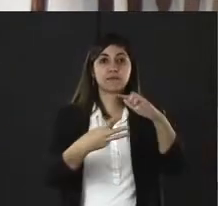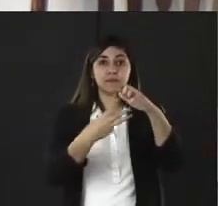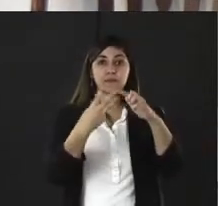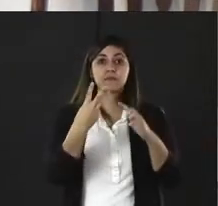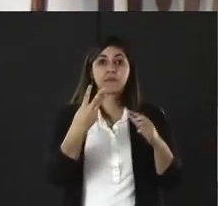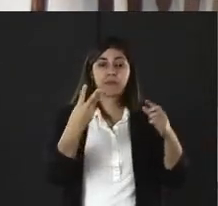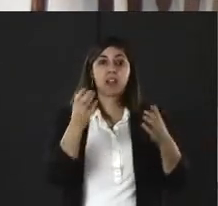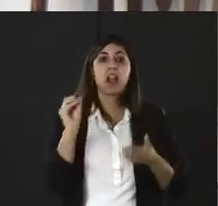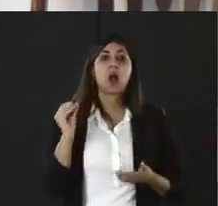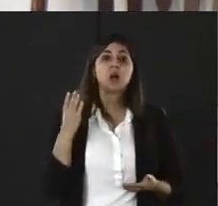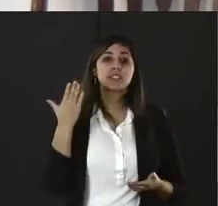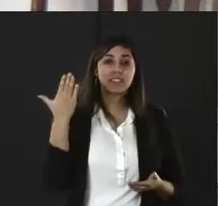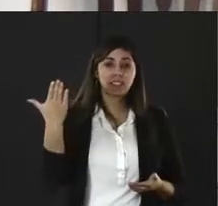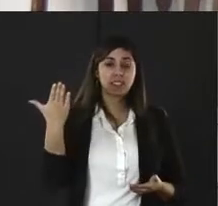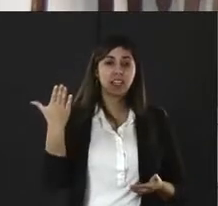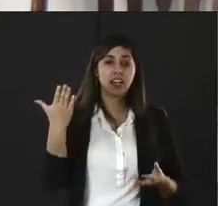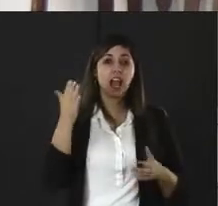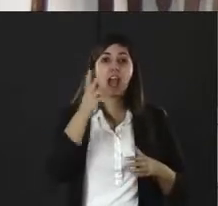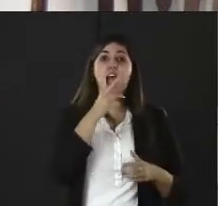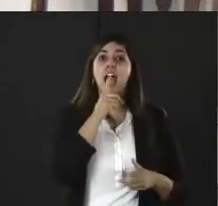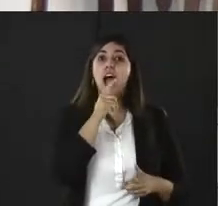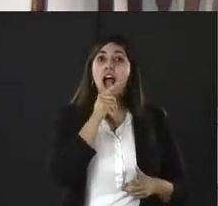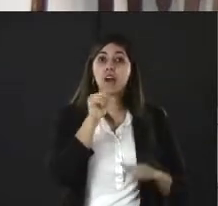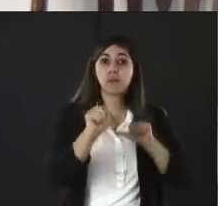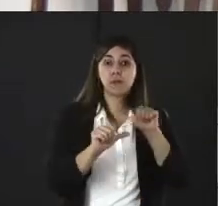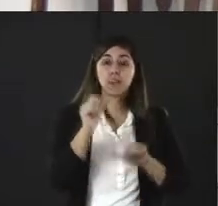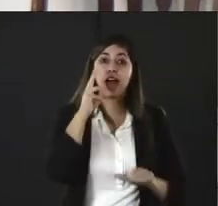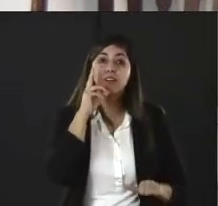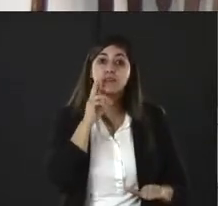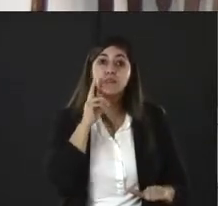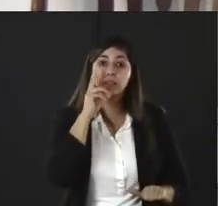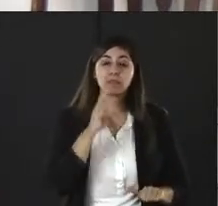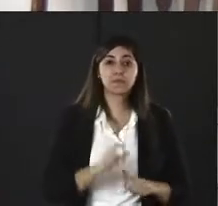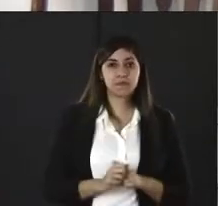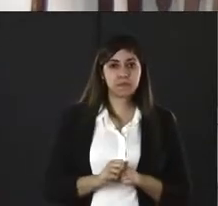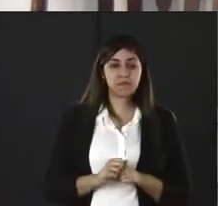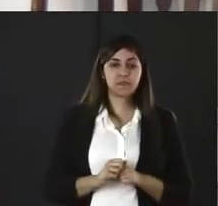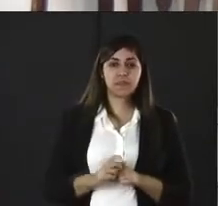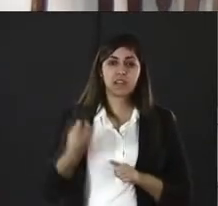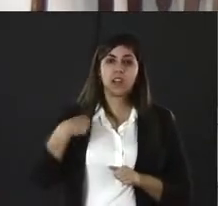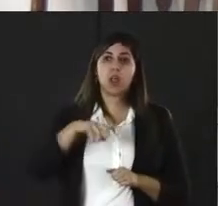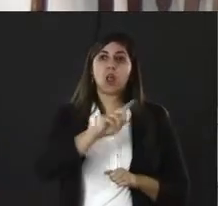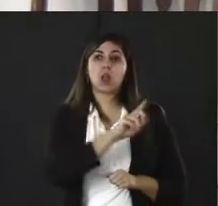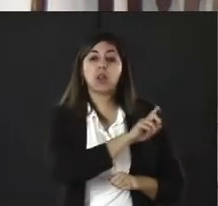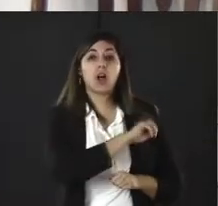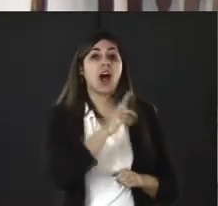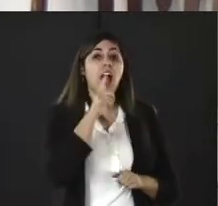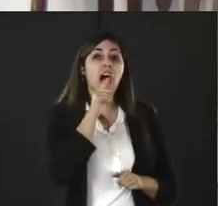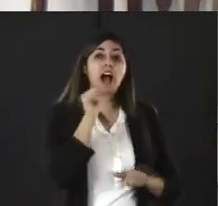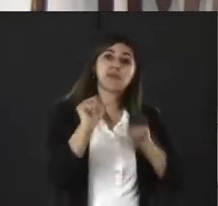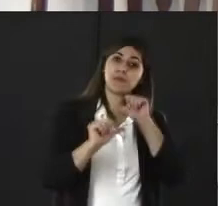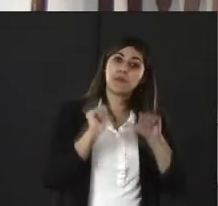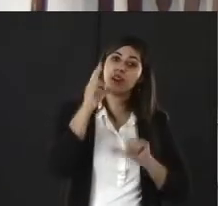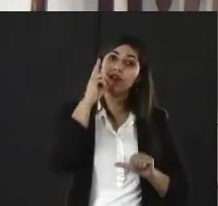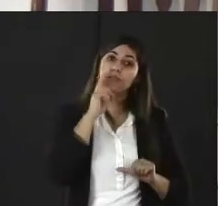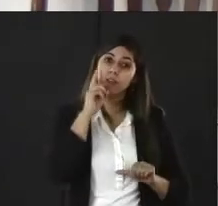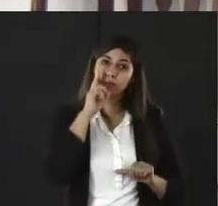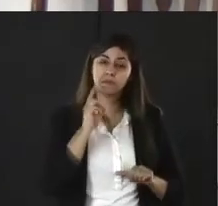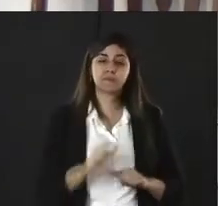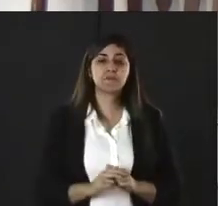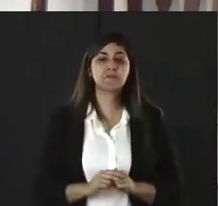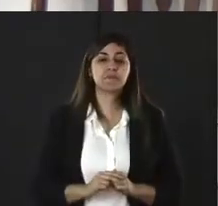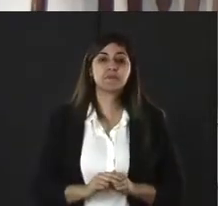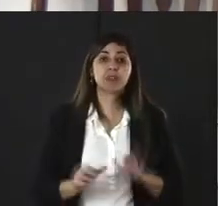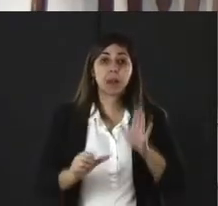aqui que fizeram essa água se transformar em vinho lembra que há o tema da nossa meditação é da água para o vinho